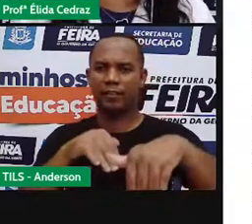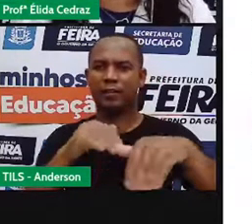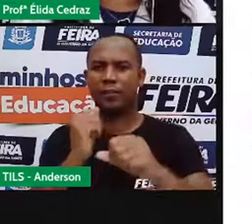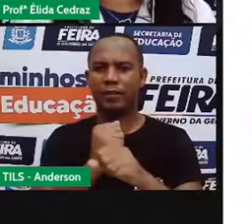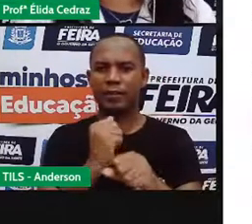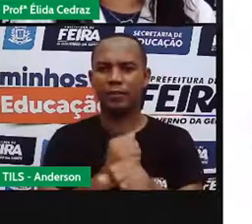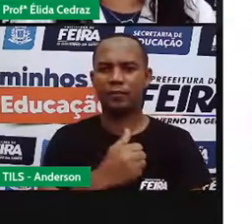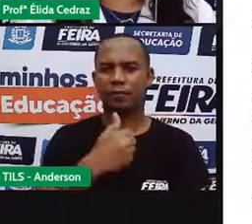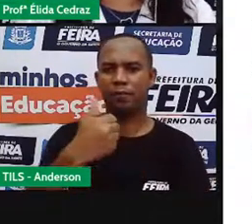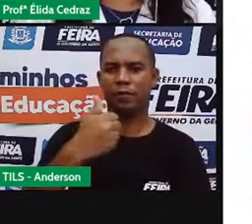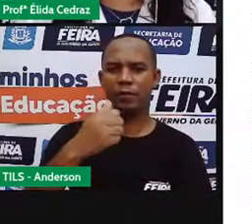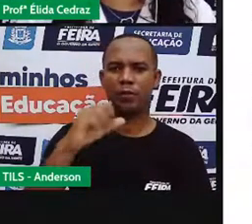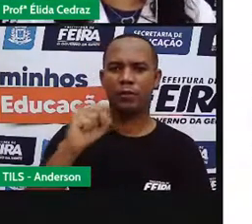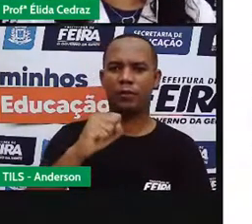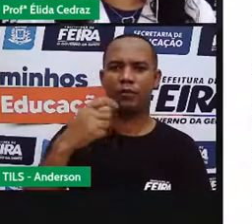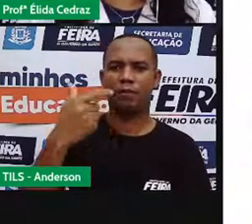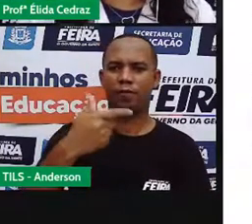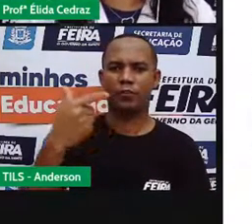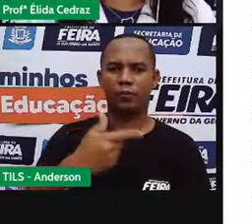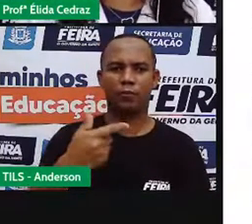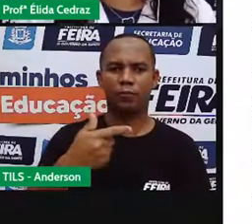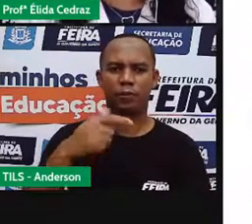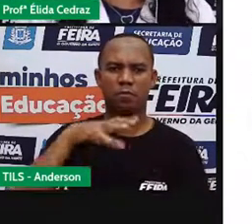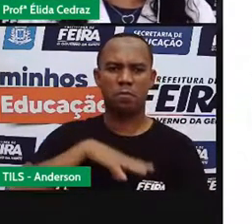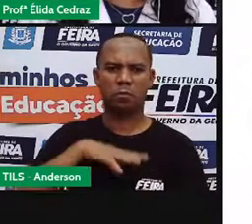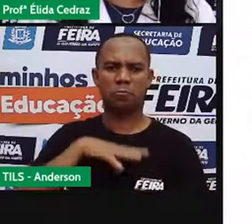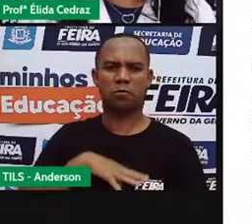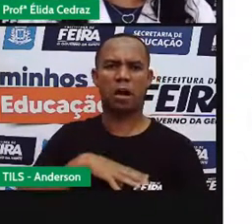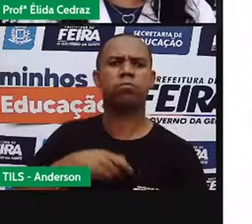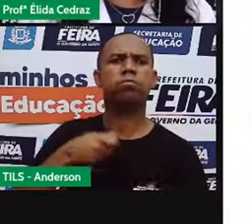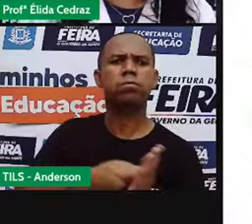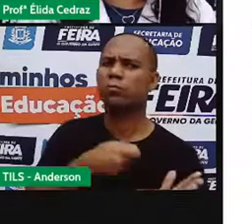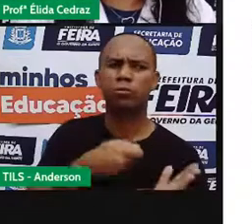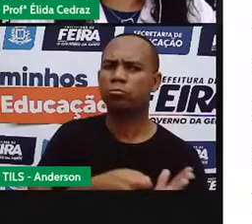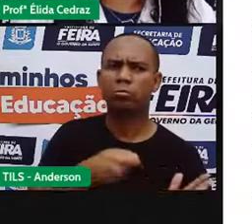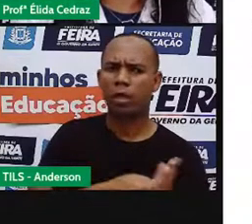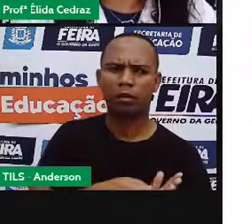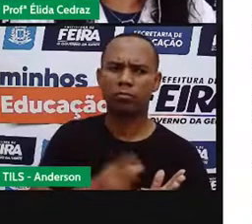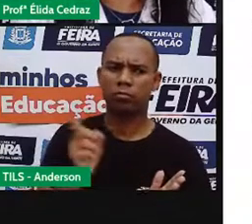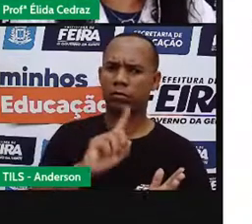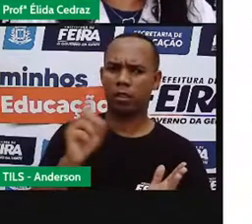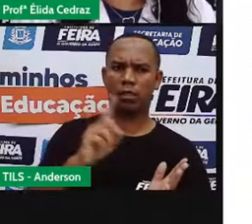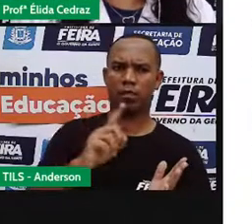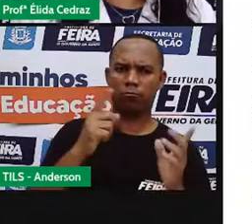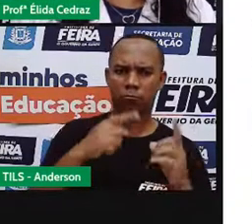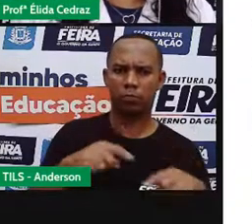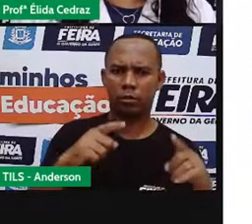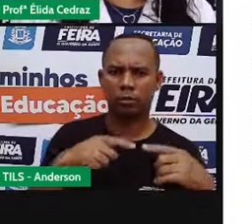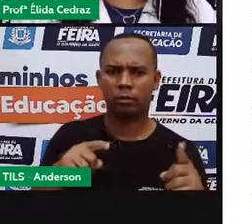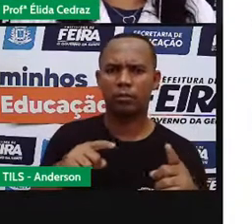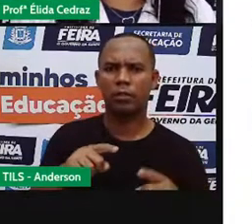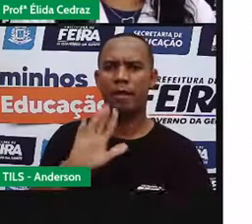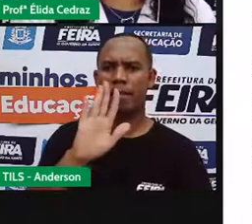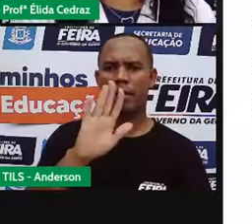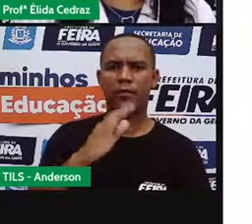7 de setembro de 1822, Portugal resistia e continuava aqui. Em